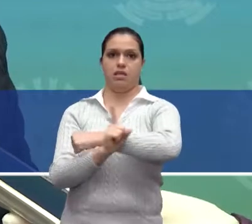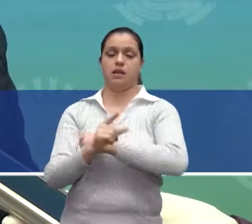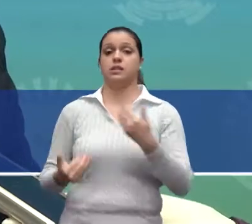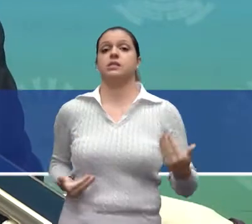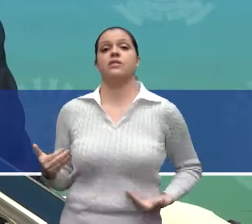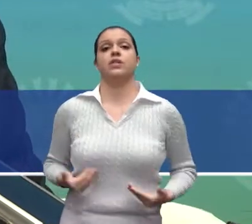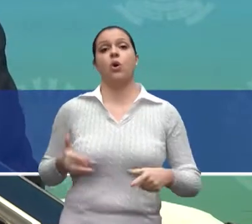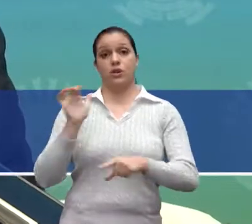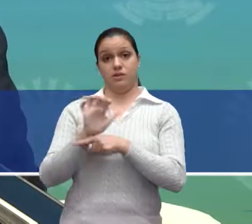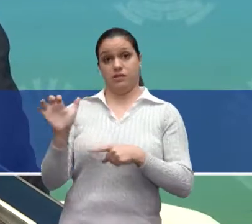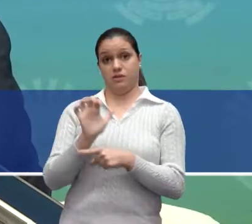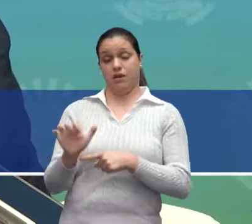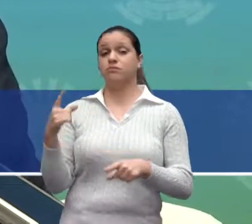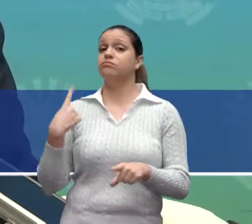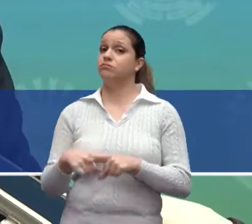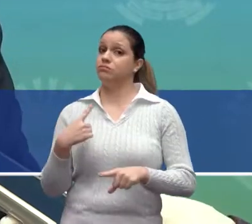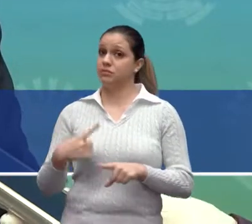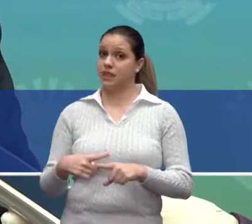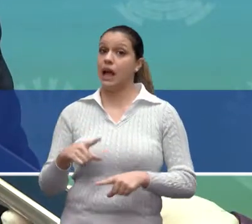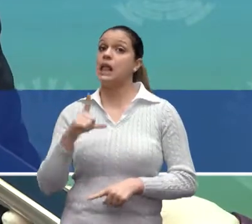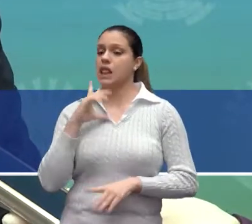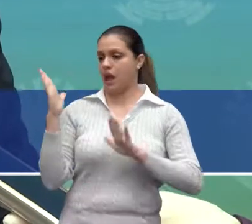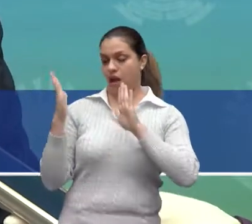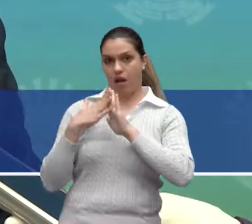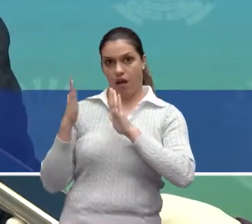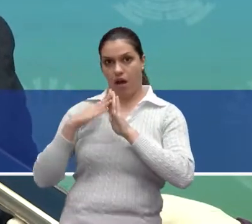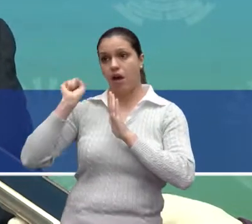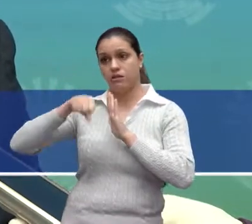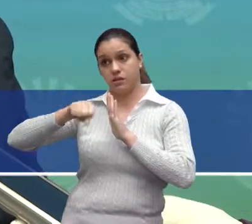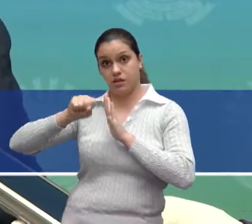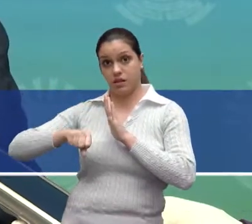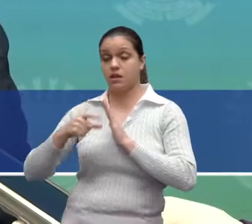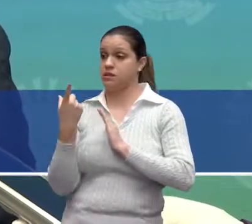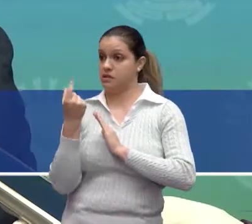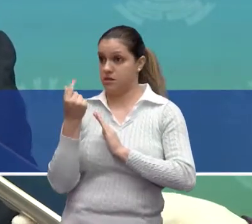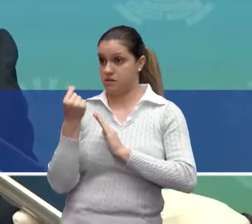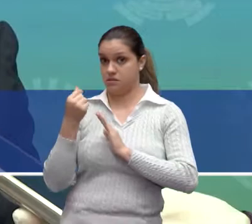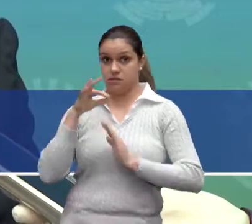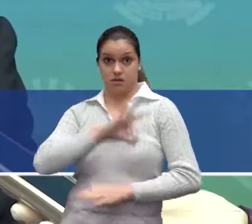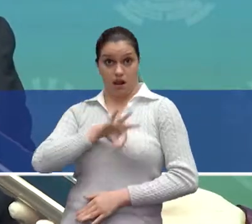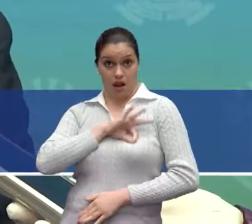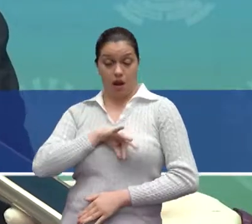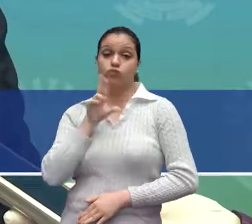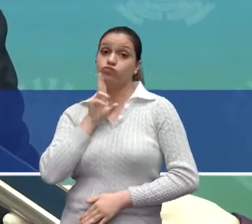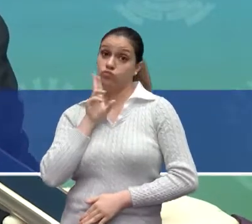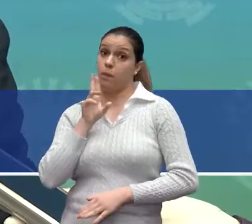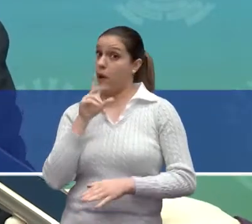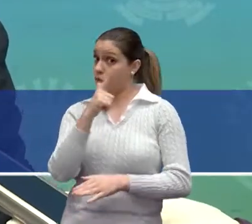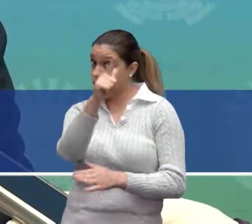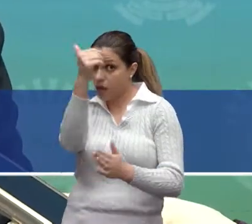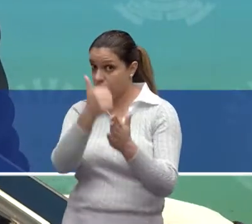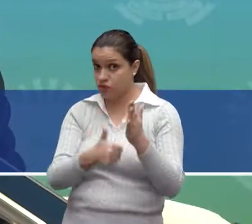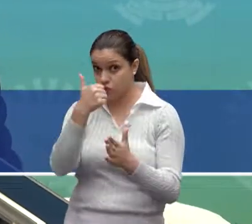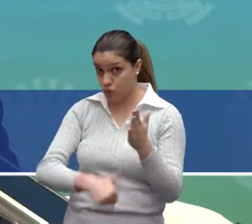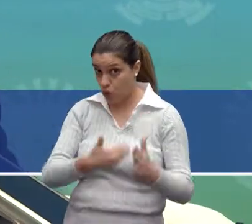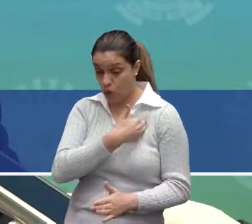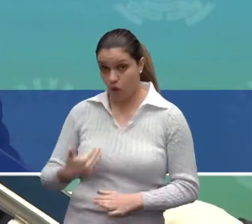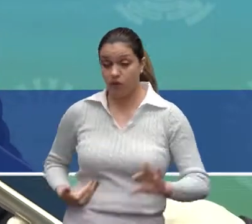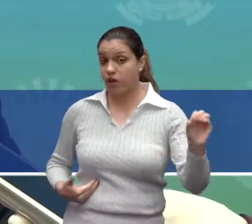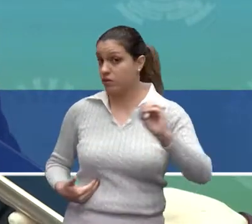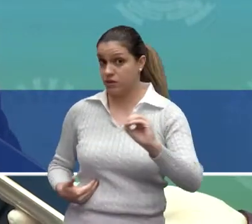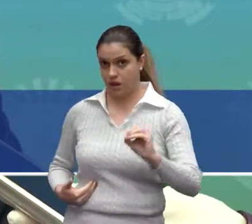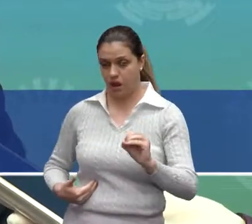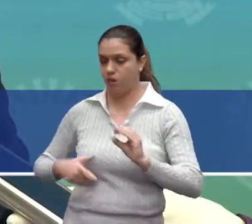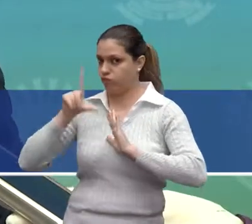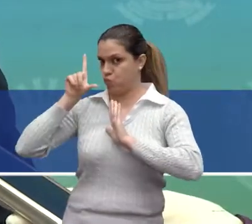gente pudesse atender os servidores do Estado, tendo em vista que, muito embora os servidores estão em casa, estão recebendo seus salários sem